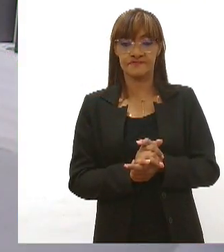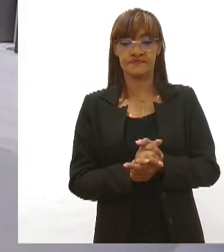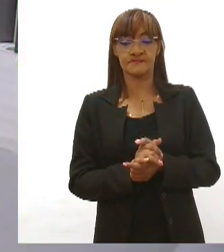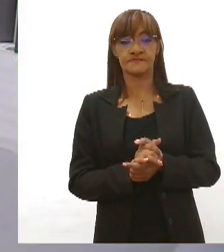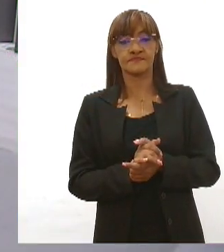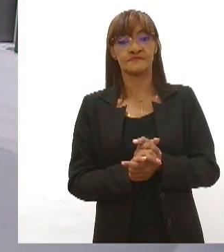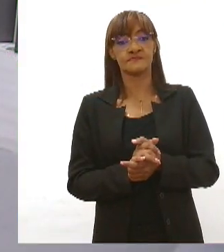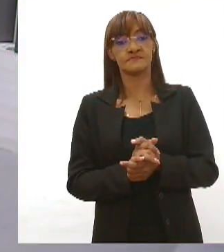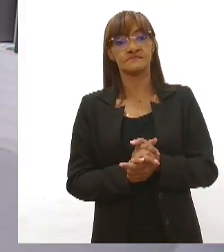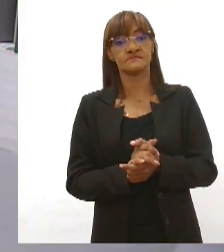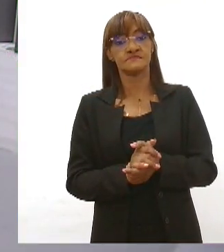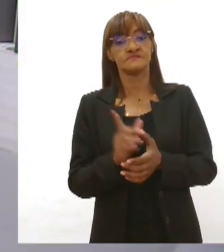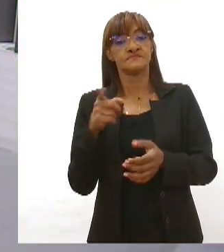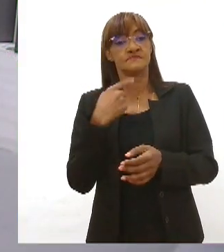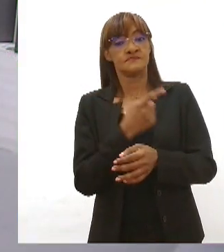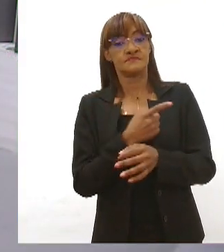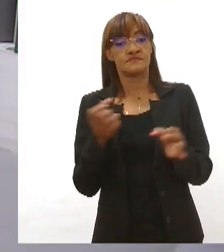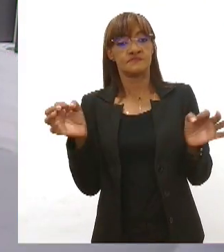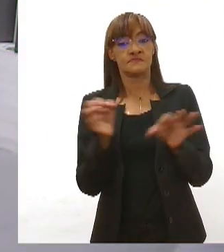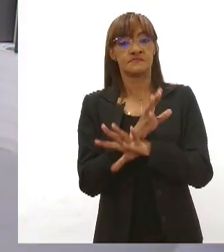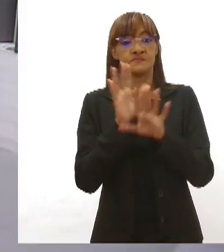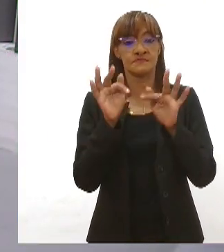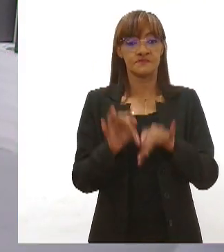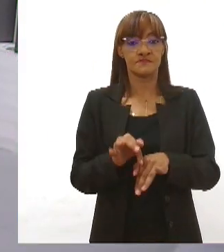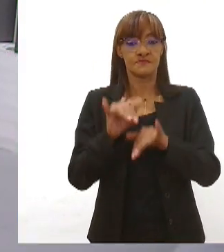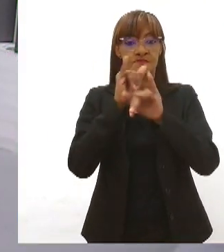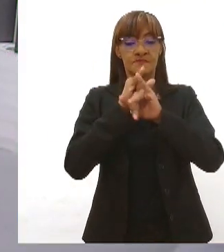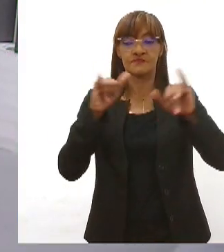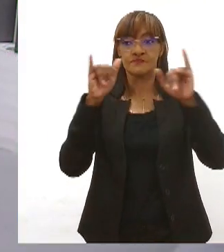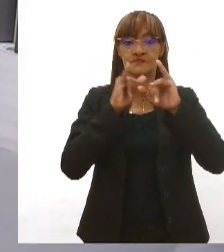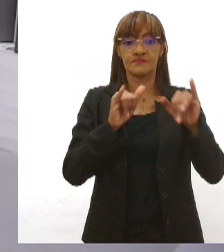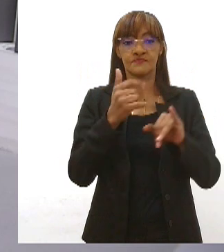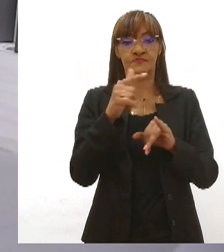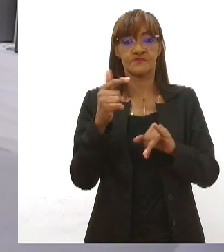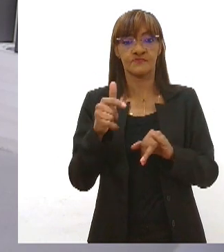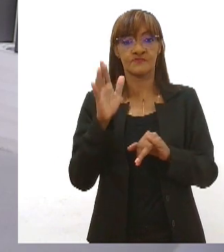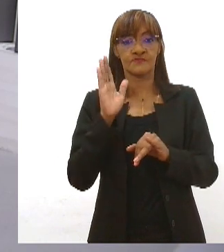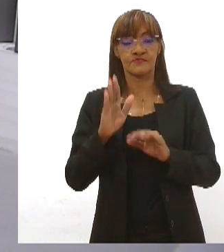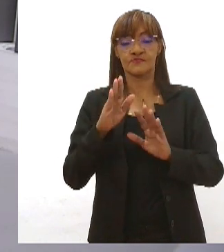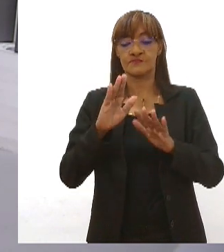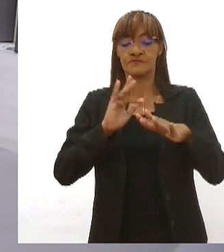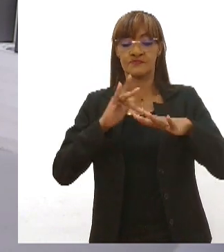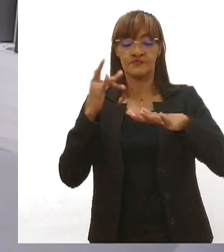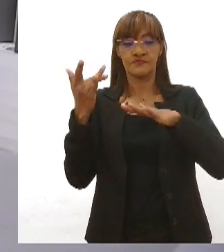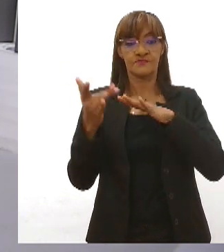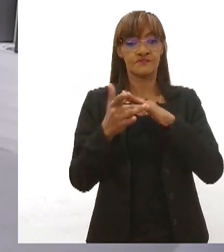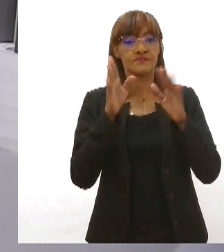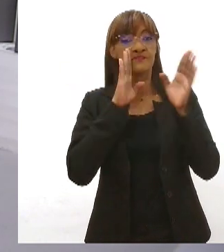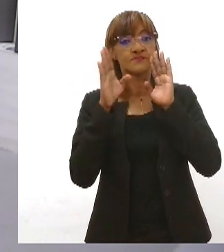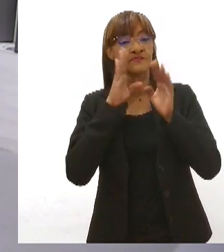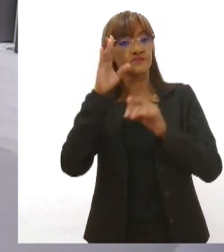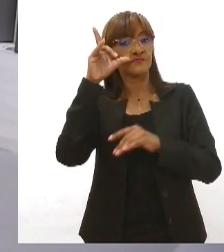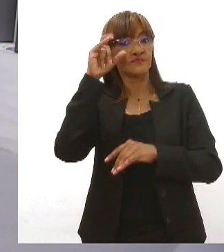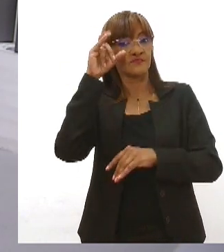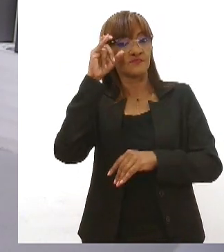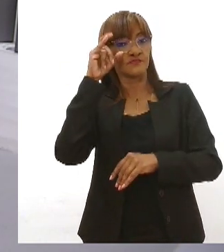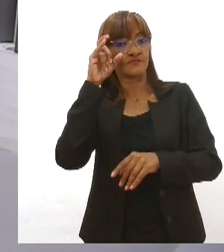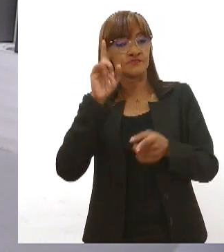E a gente fica por aqui. Outras notícias você confere em nossas redes sociais, no Face, no Instagram, através